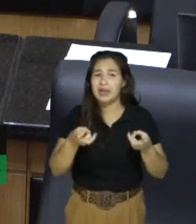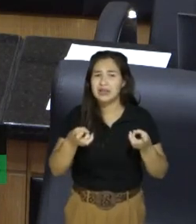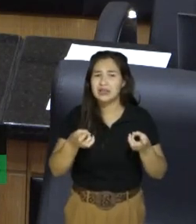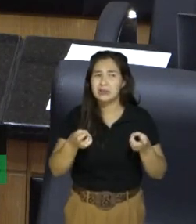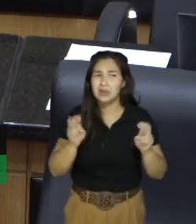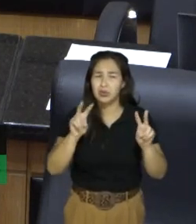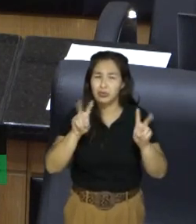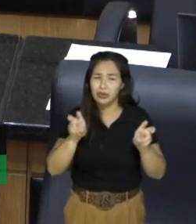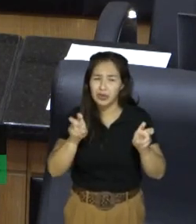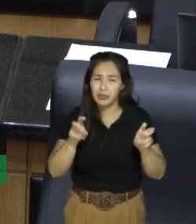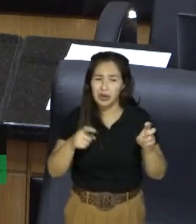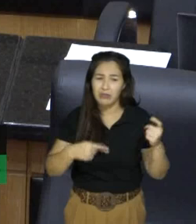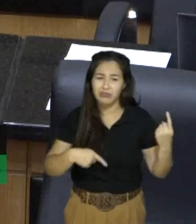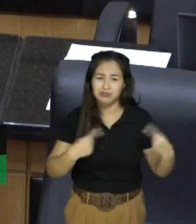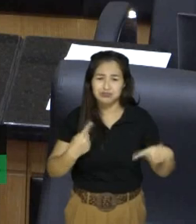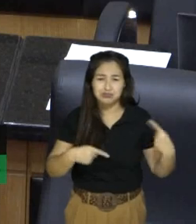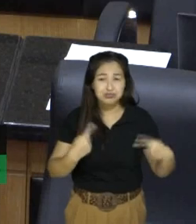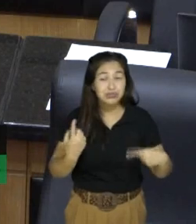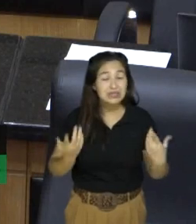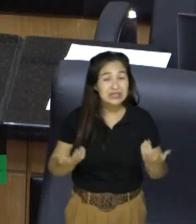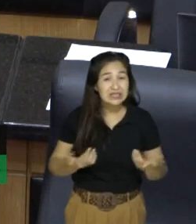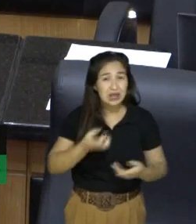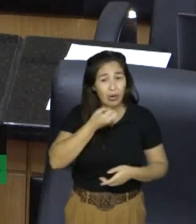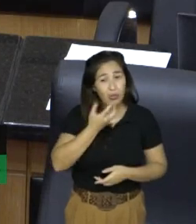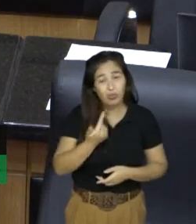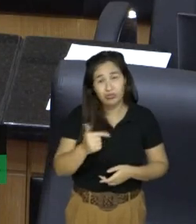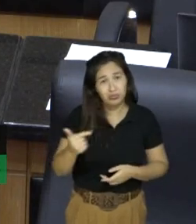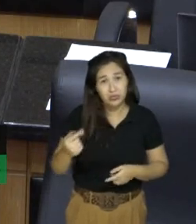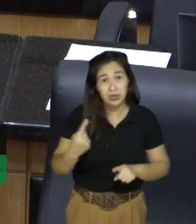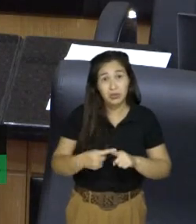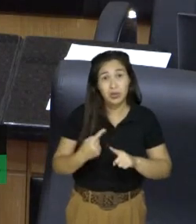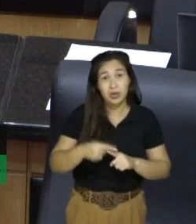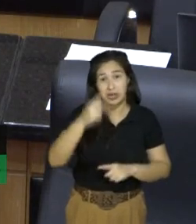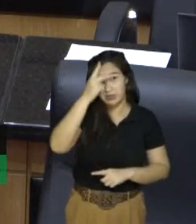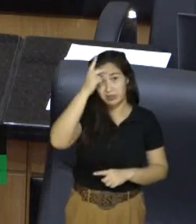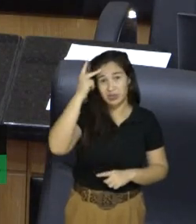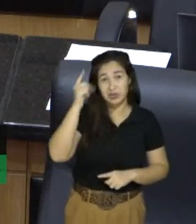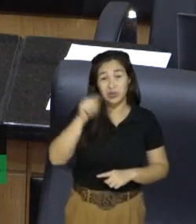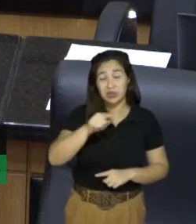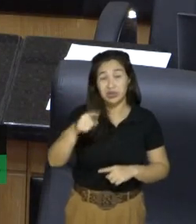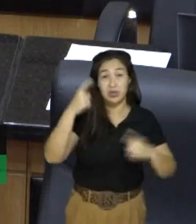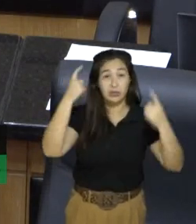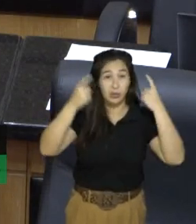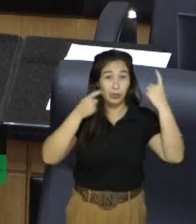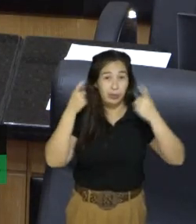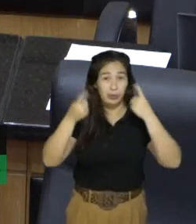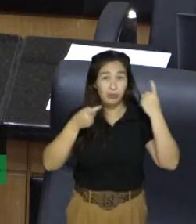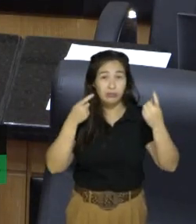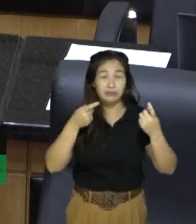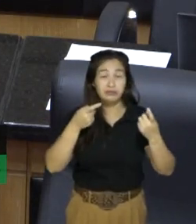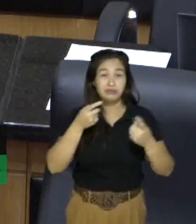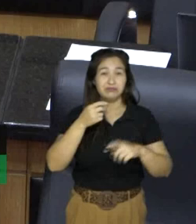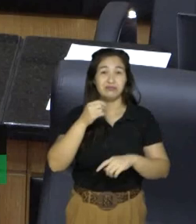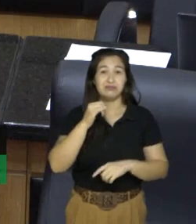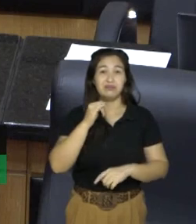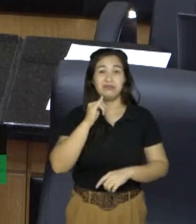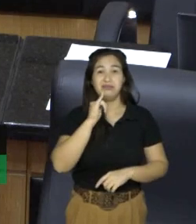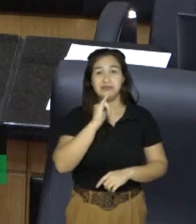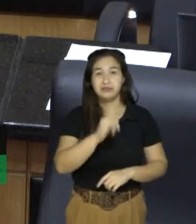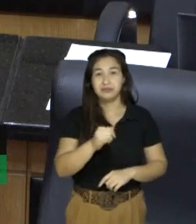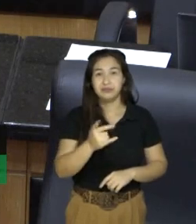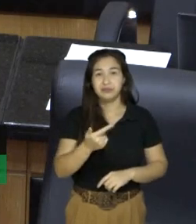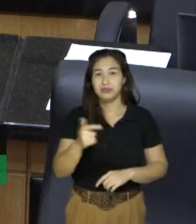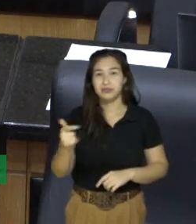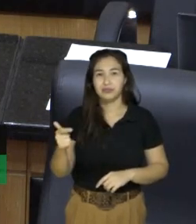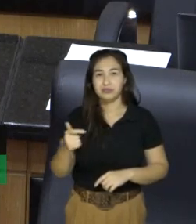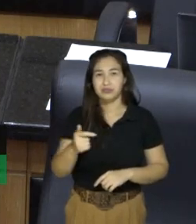que não é bom é pessoas preocupadas antecipando o assunto dizendo que não tem ensino médio não tem